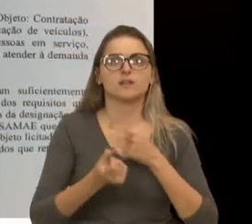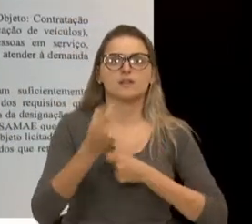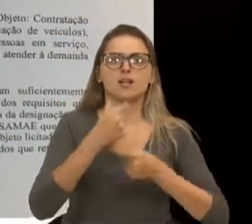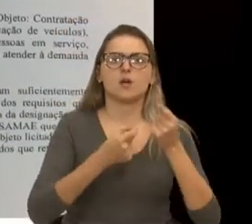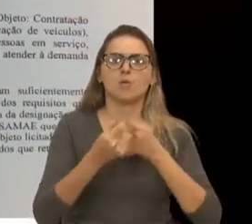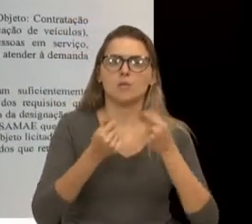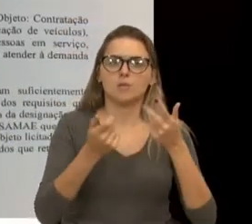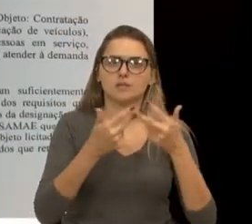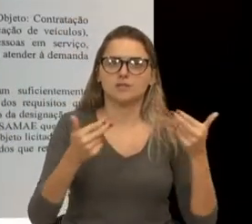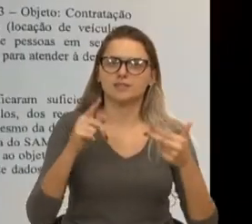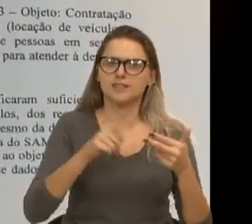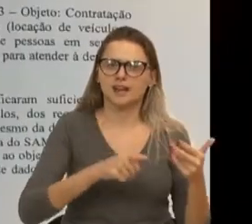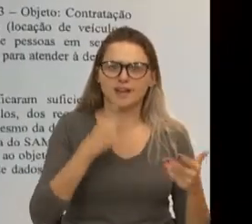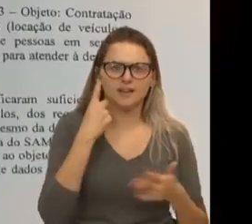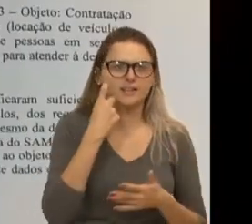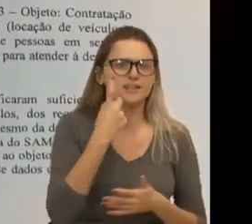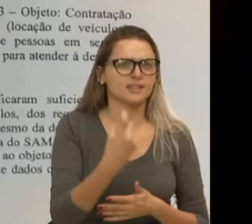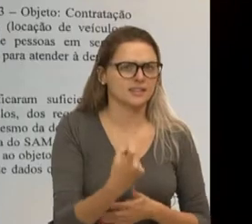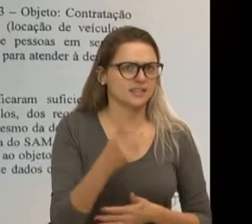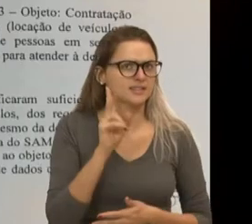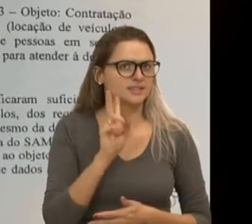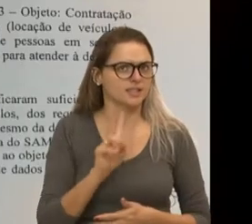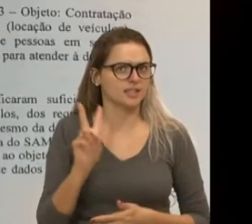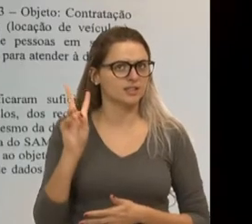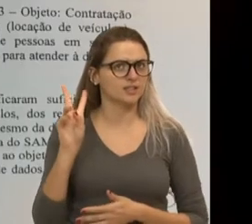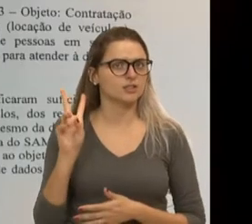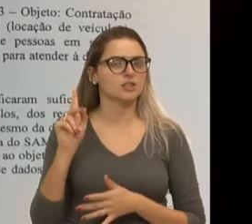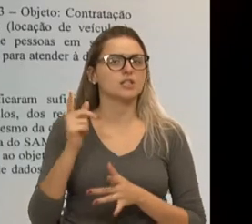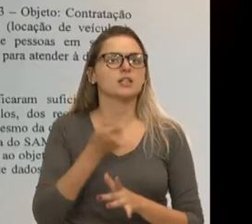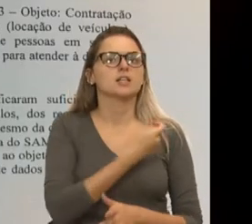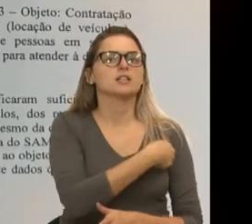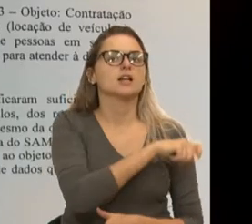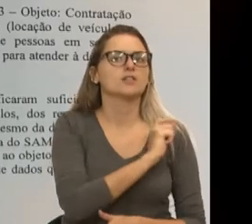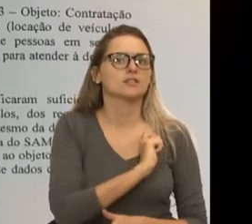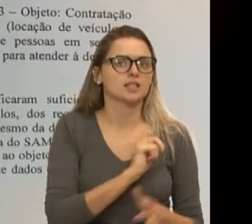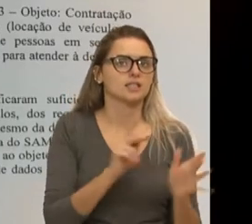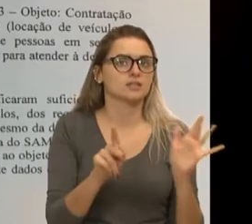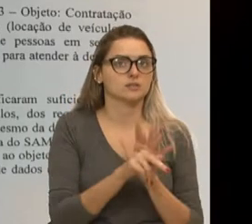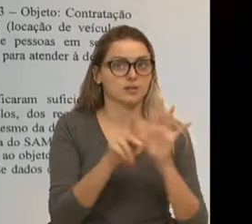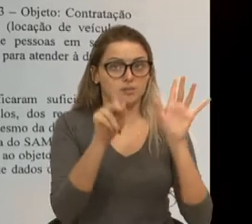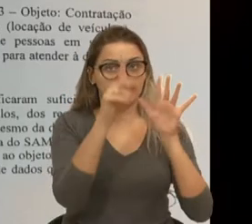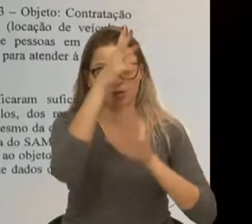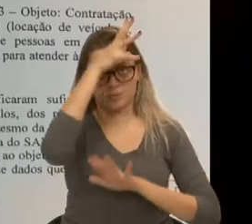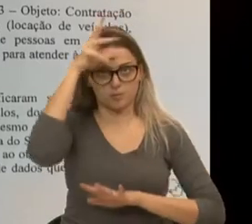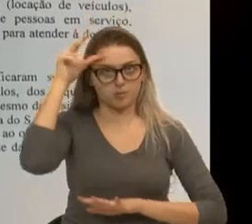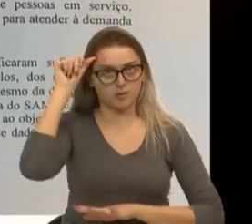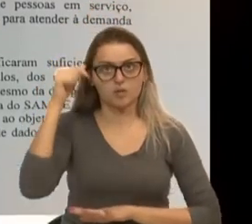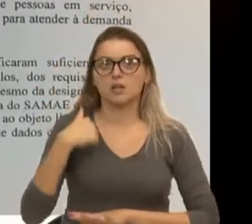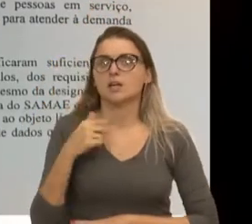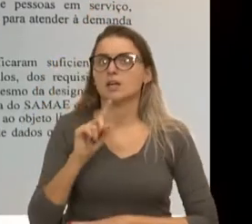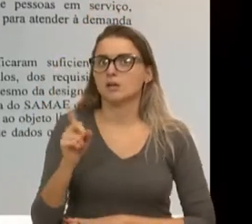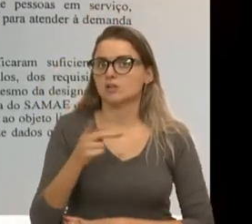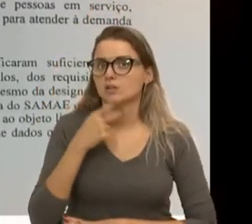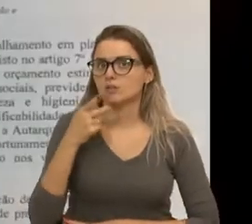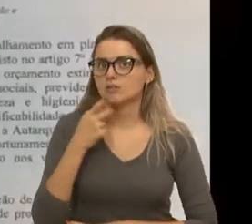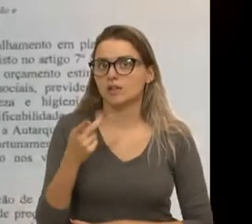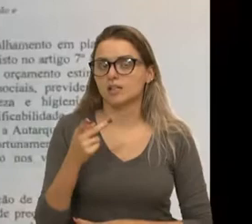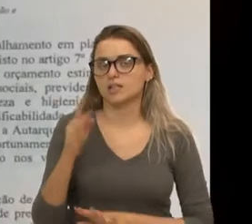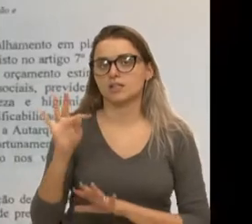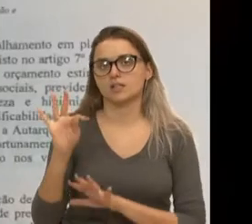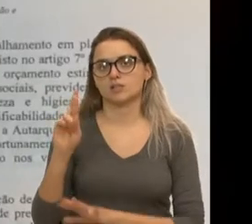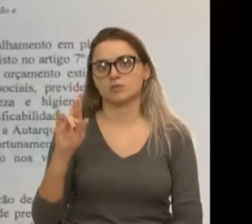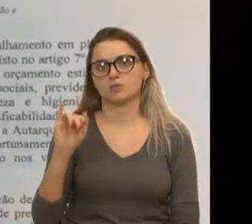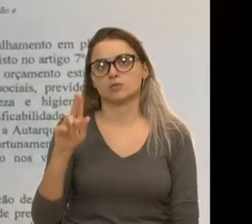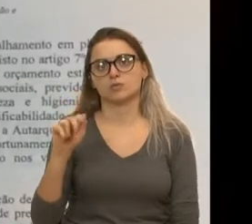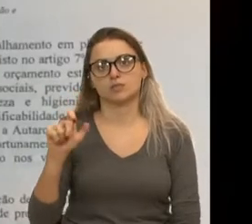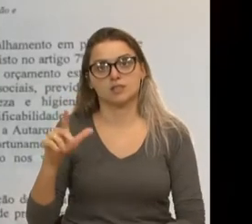conclusões interessantes de parte do setor de auditoria da própria Prefeitura. Não estou falando, vereador Adiló, do Tribunal de Contas ainda,